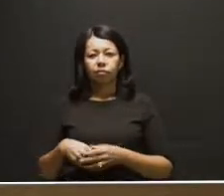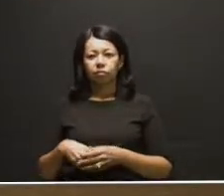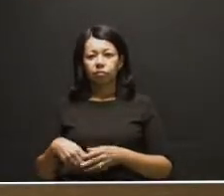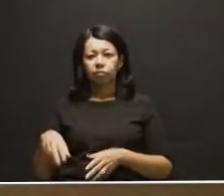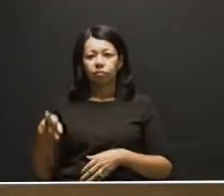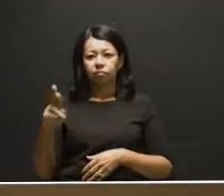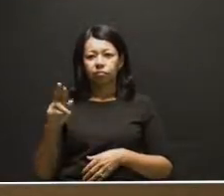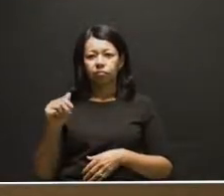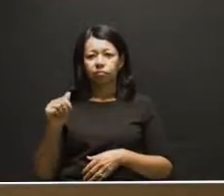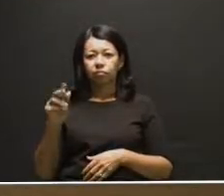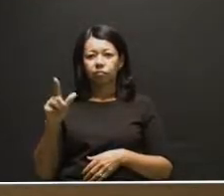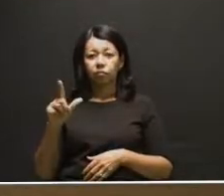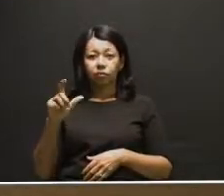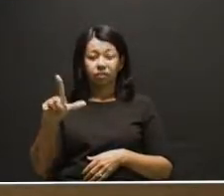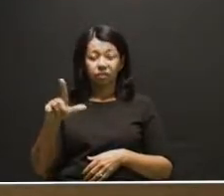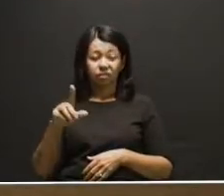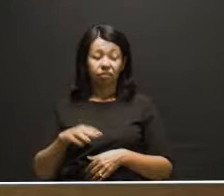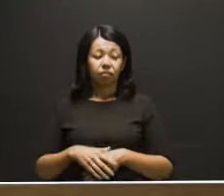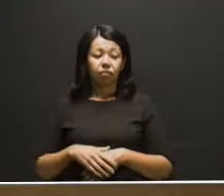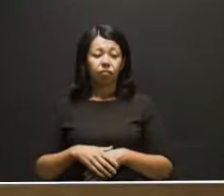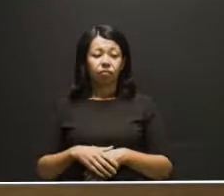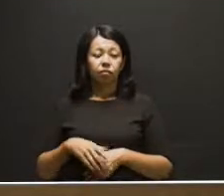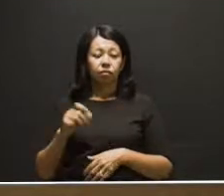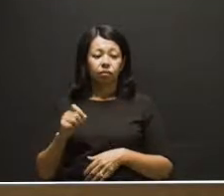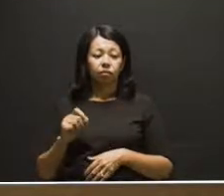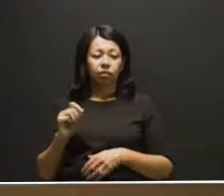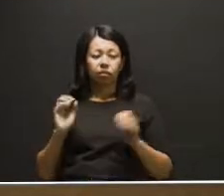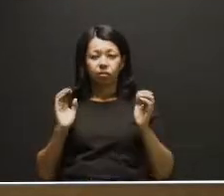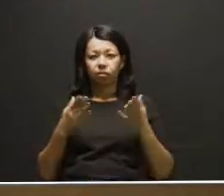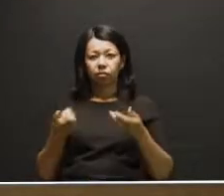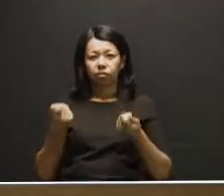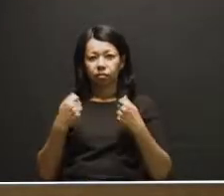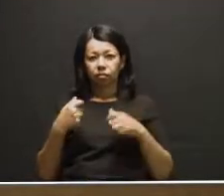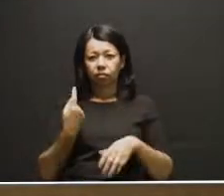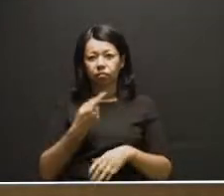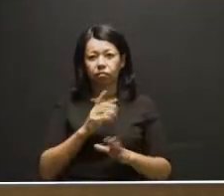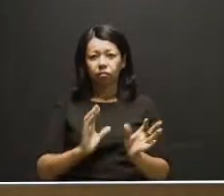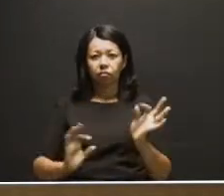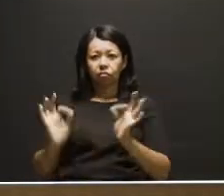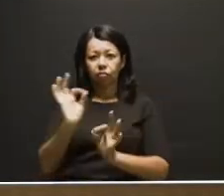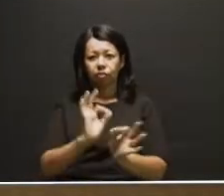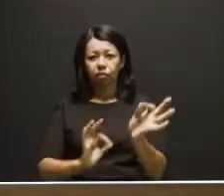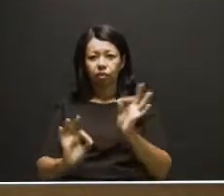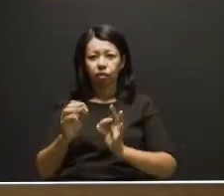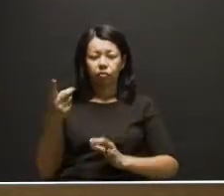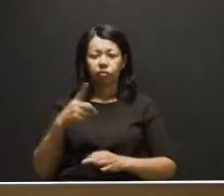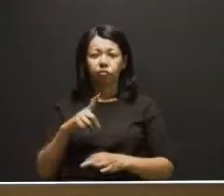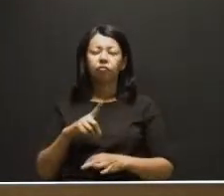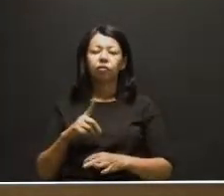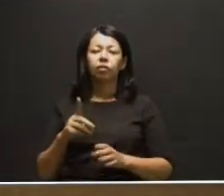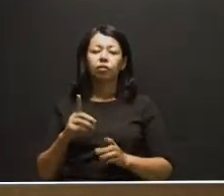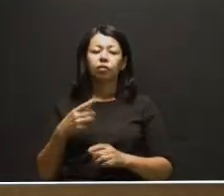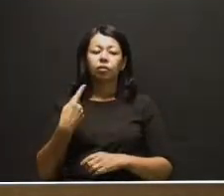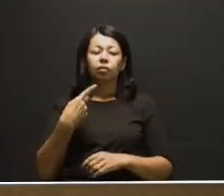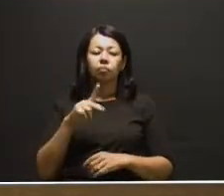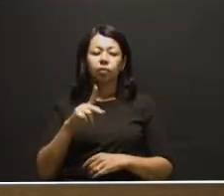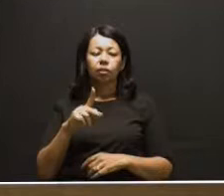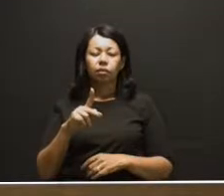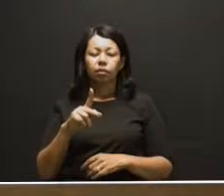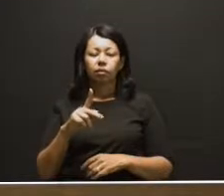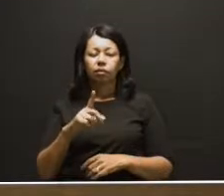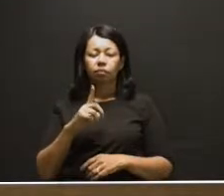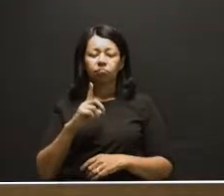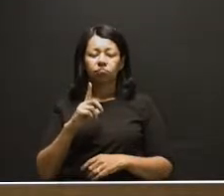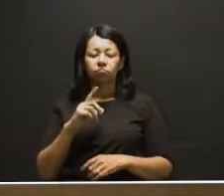momento da u uma traz a nós um projeto que vem de encontro ao grande problema